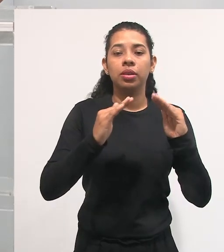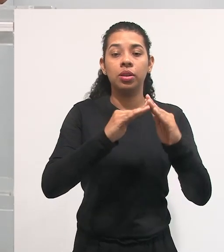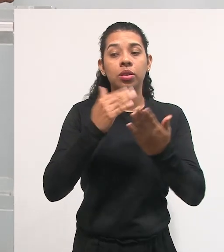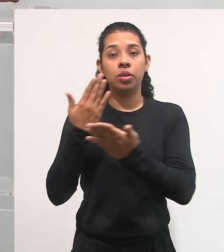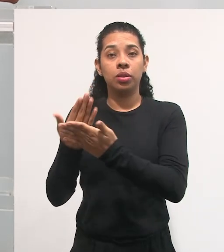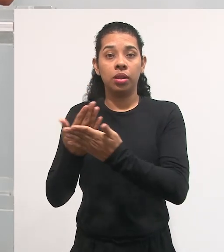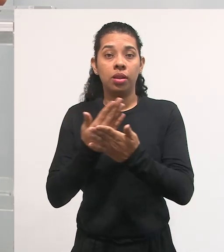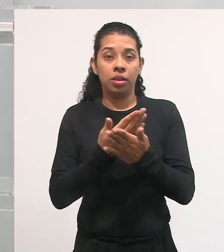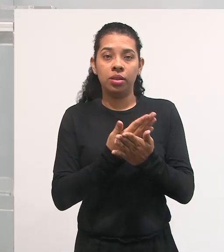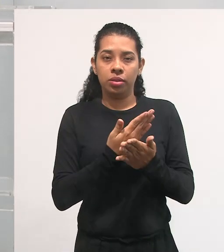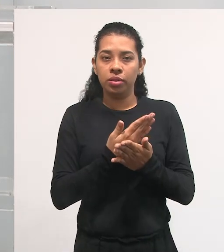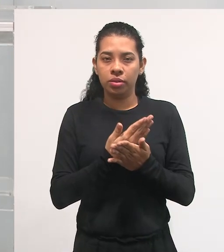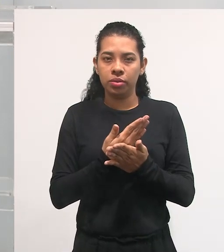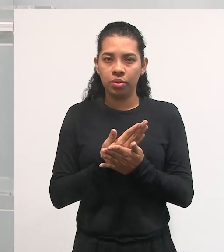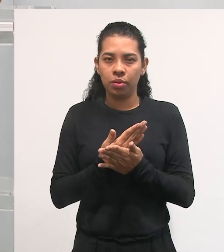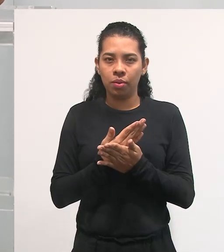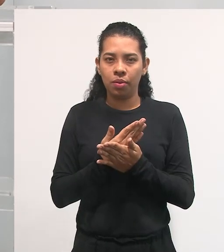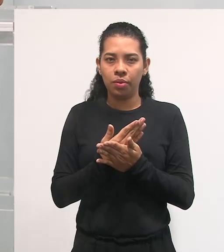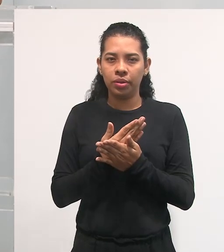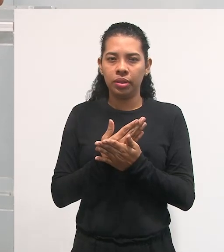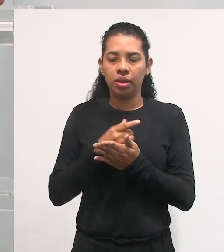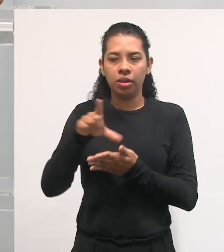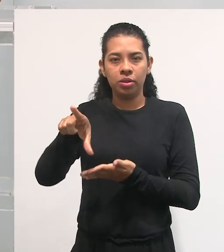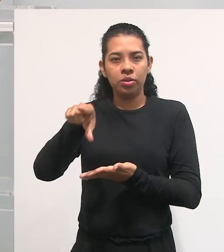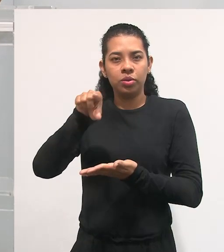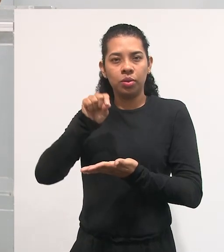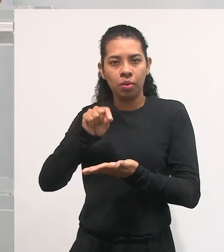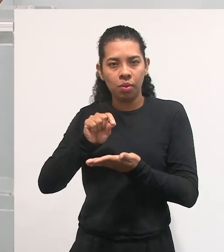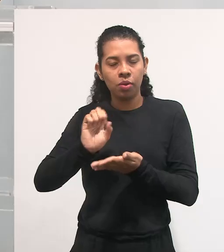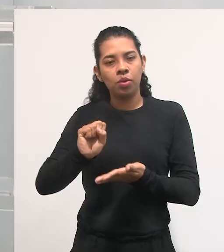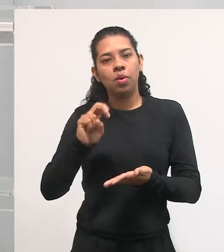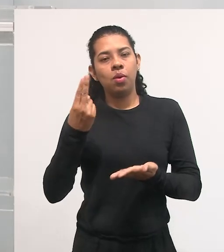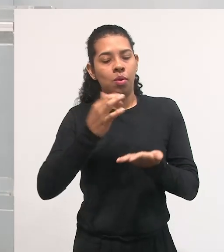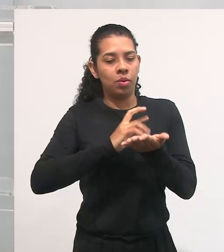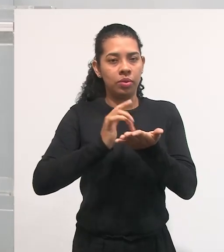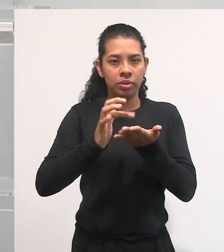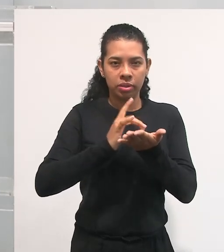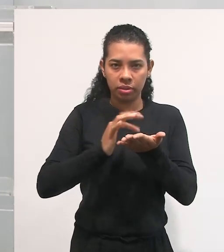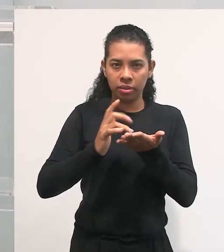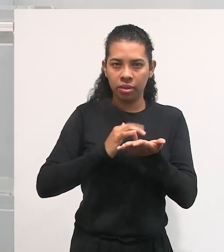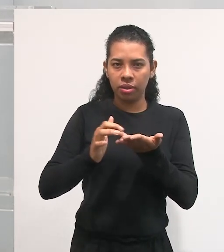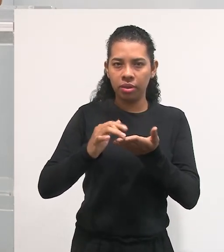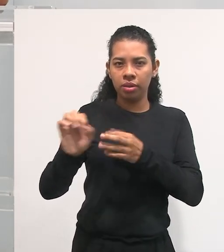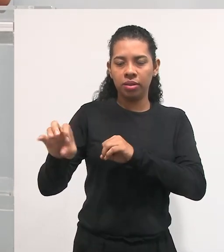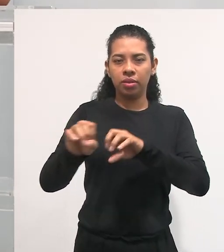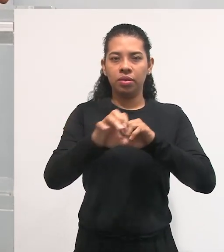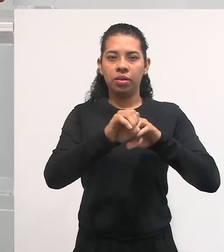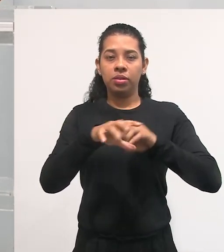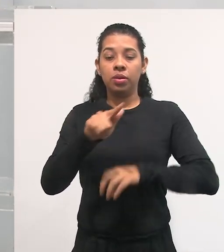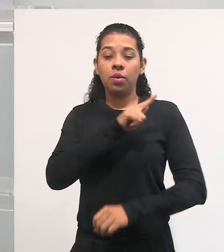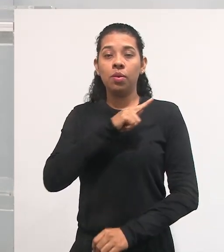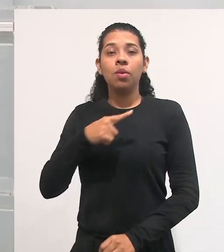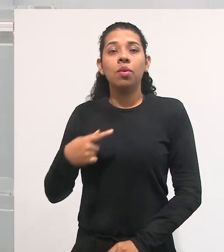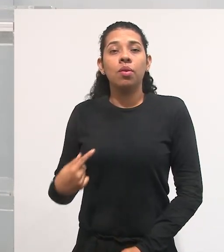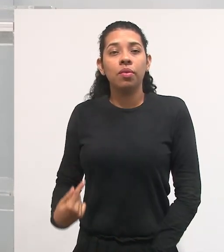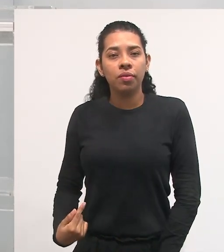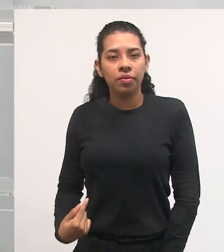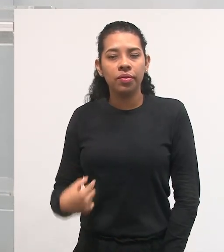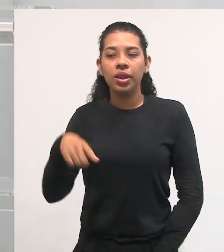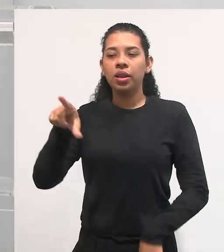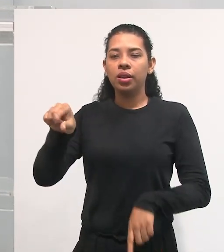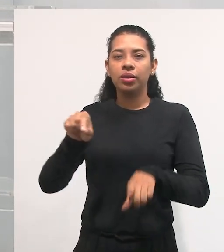opta que a escola escolhe que a a secretaria de educação que o governo